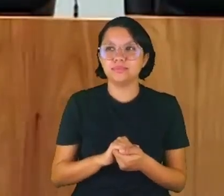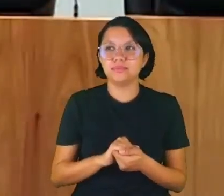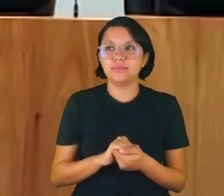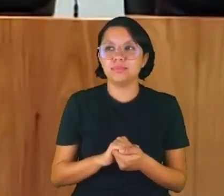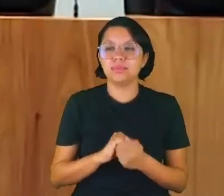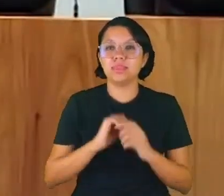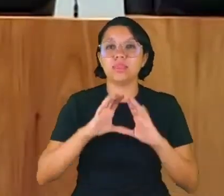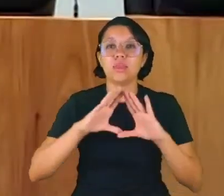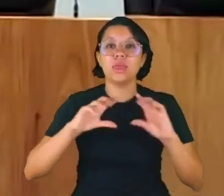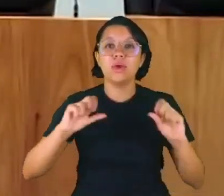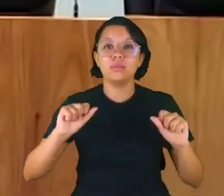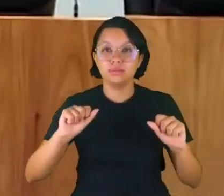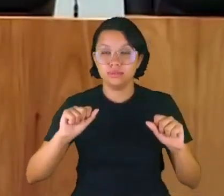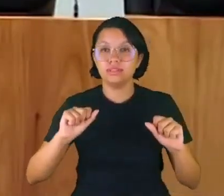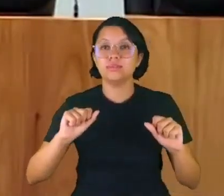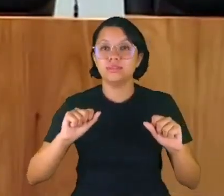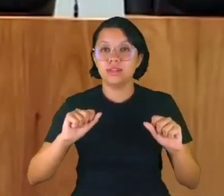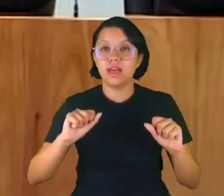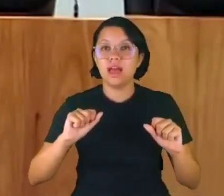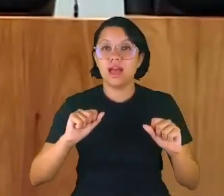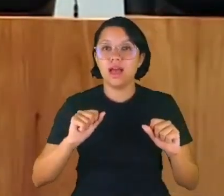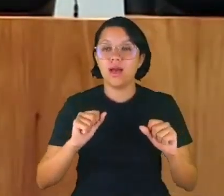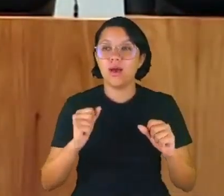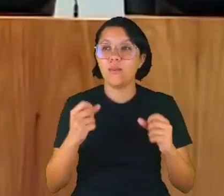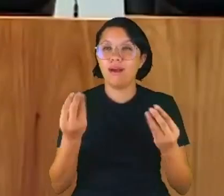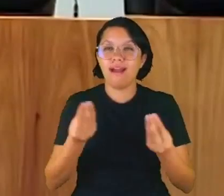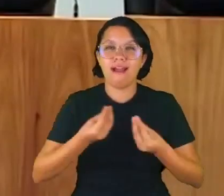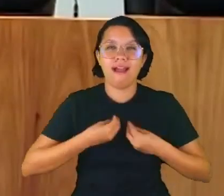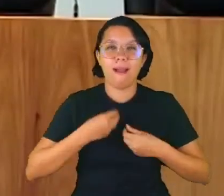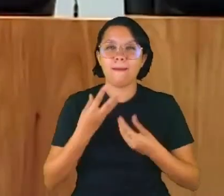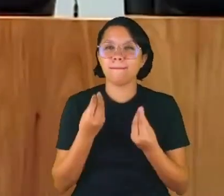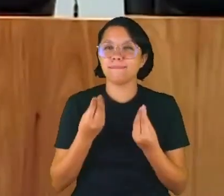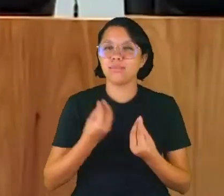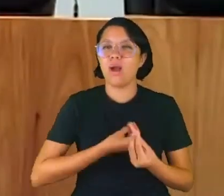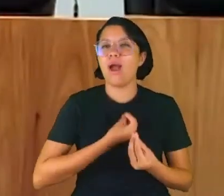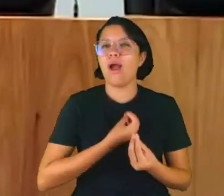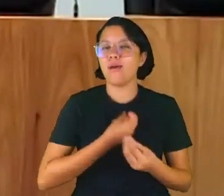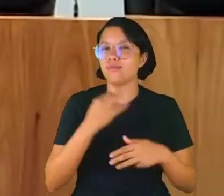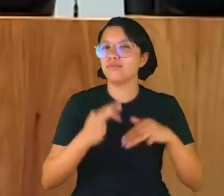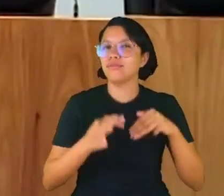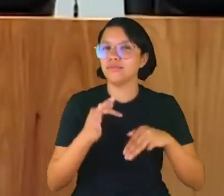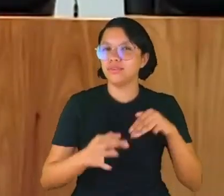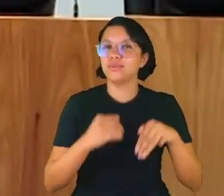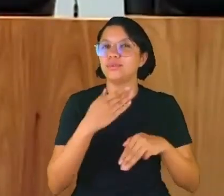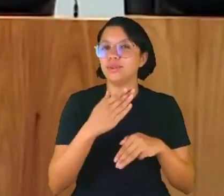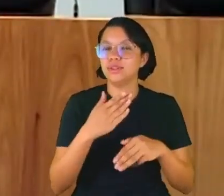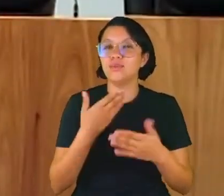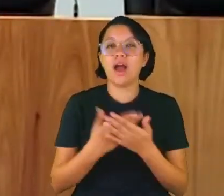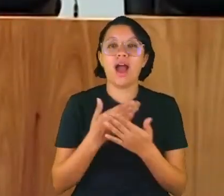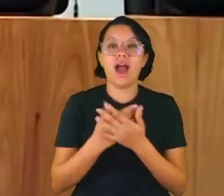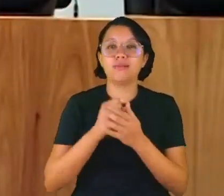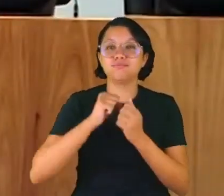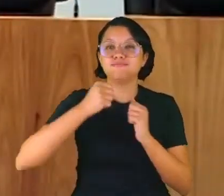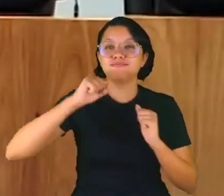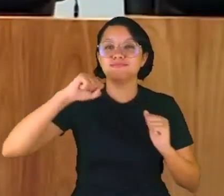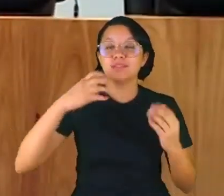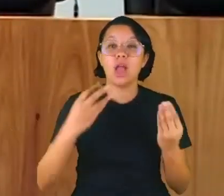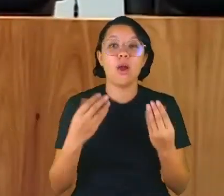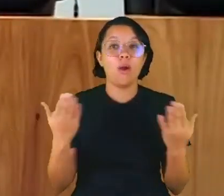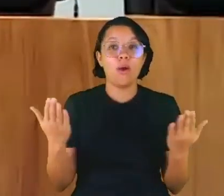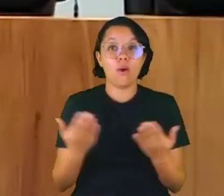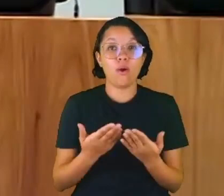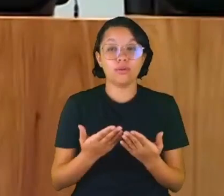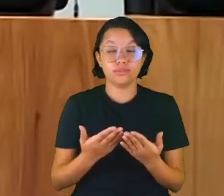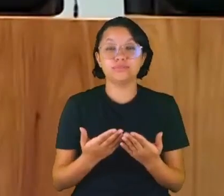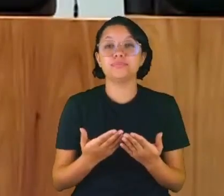O tribunal se engalana com a vinda do ministro, a escola, tenho certeza que também cresce muito hoje,